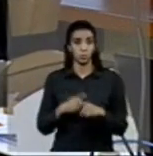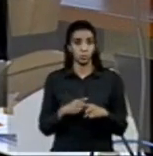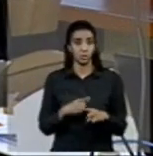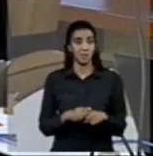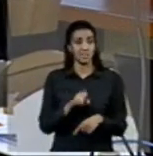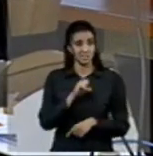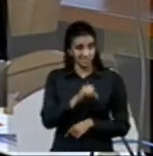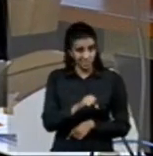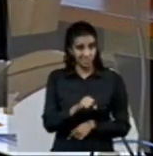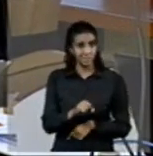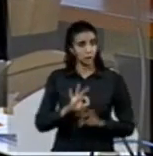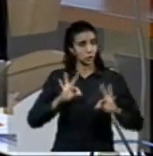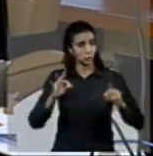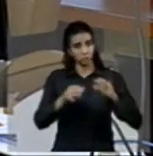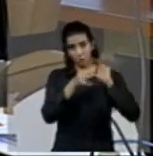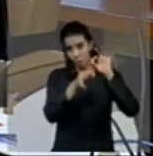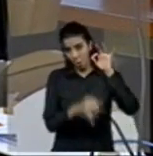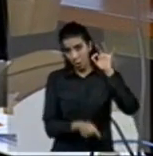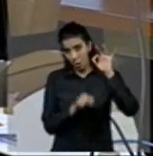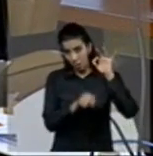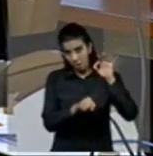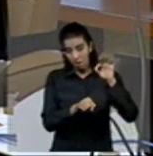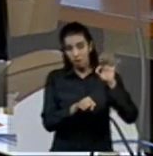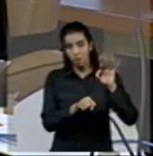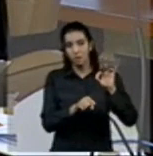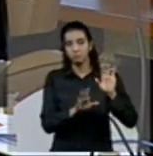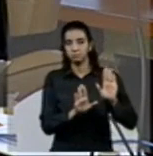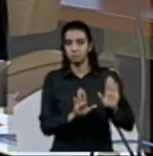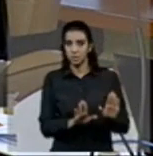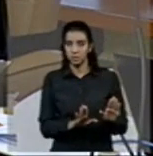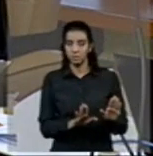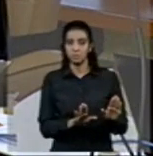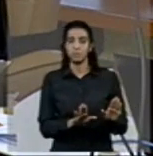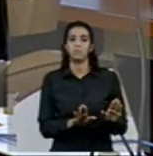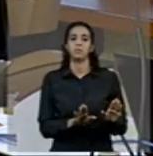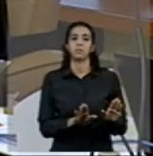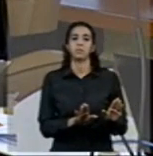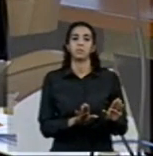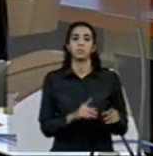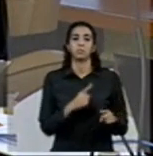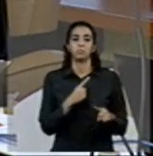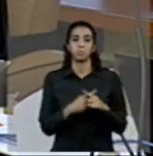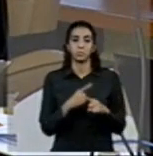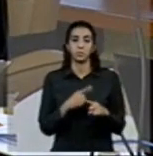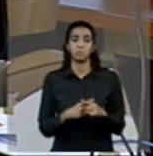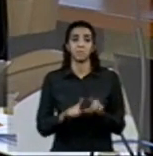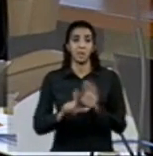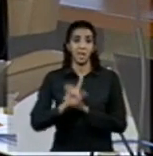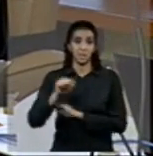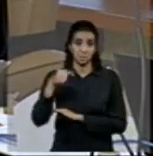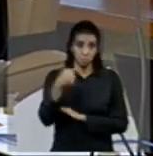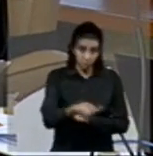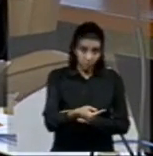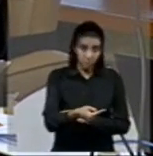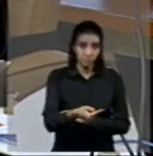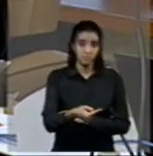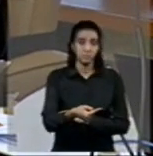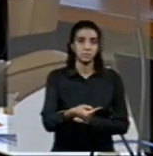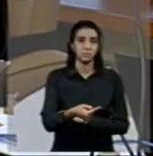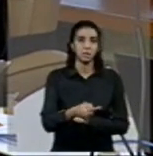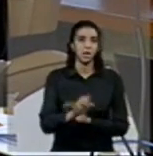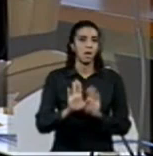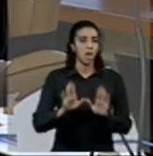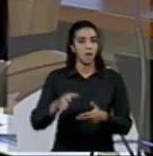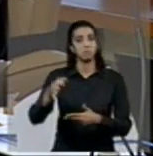desse cabedal normativo cabe, como efetivamente depois o exercitou, ao poder